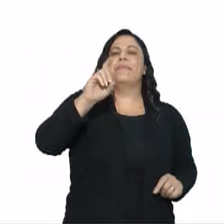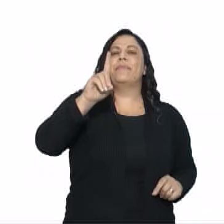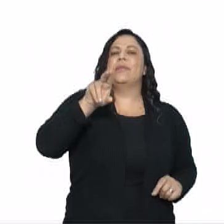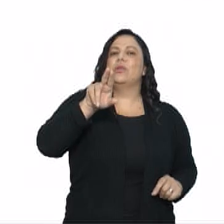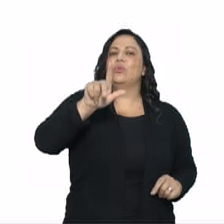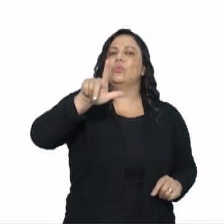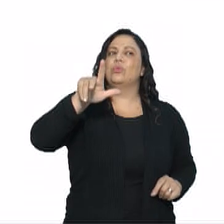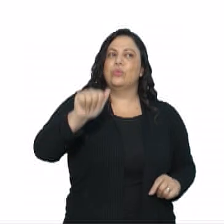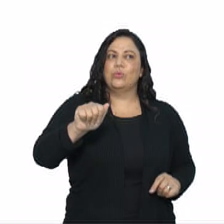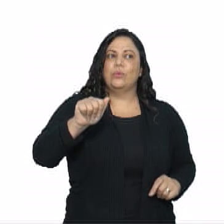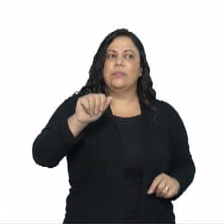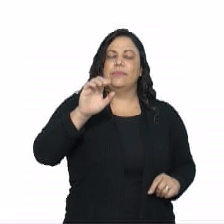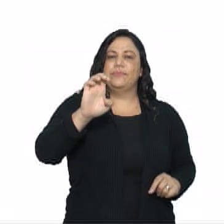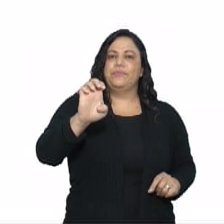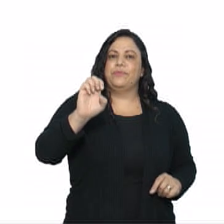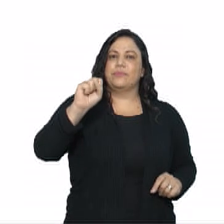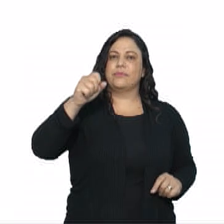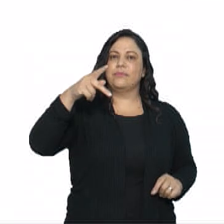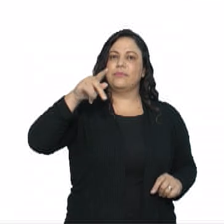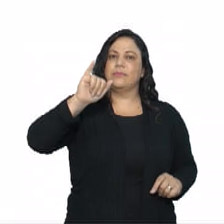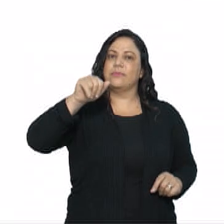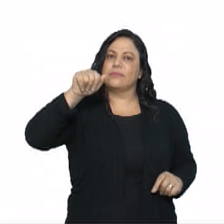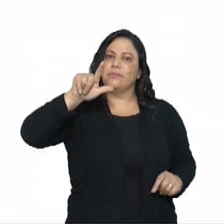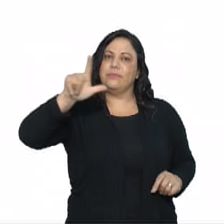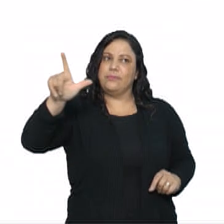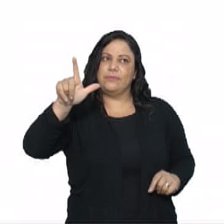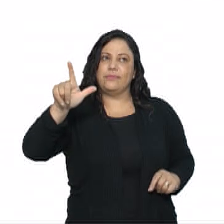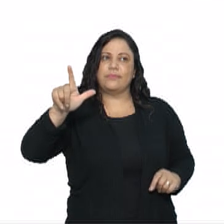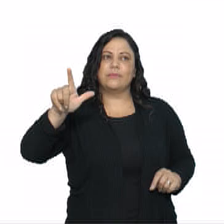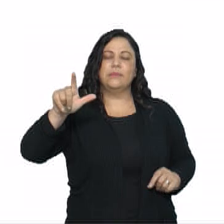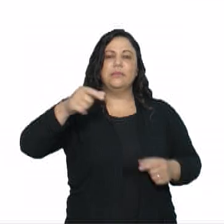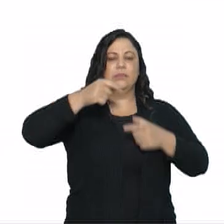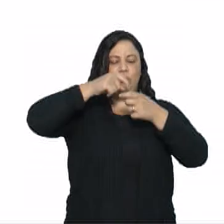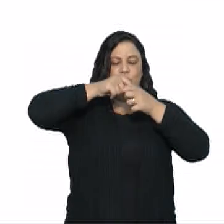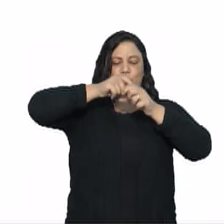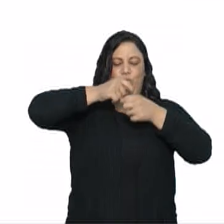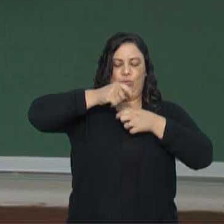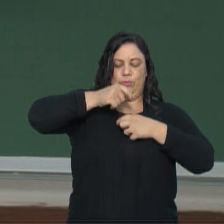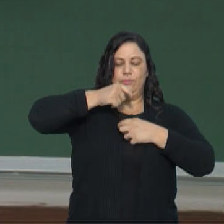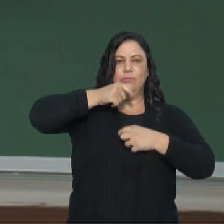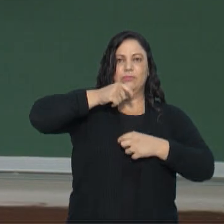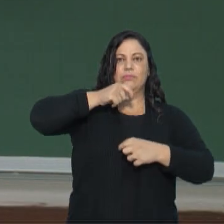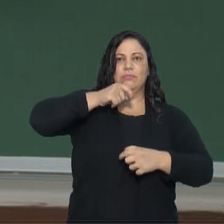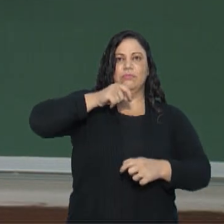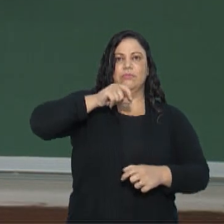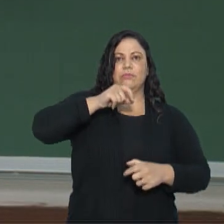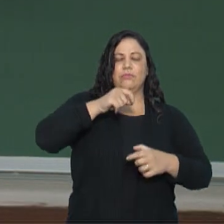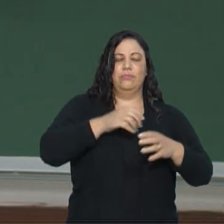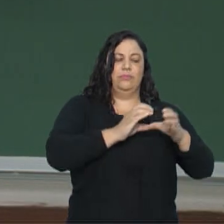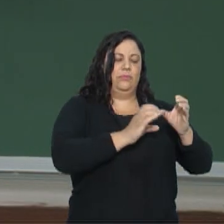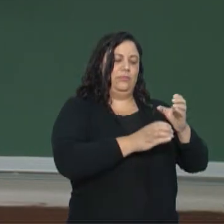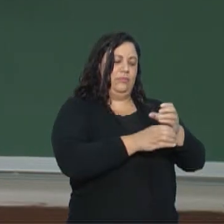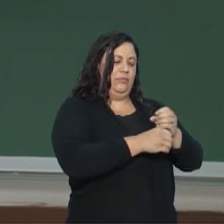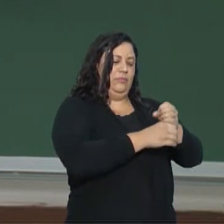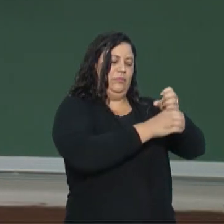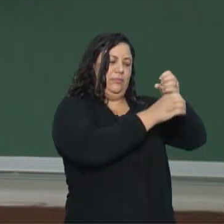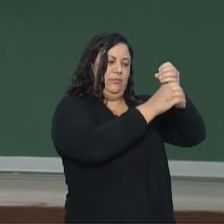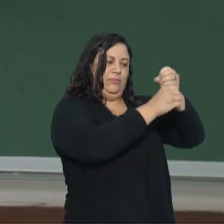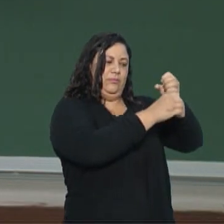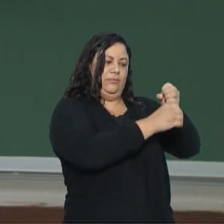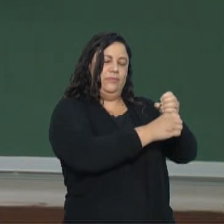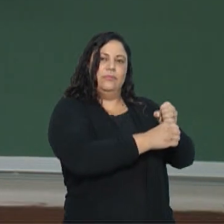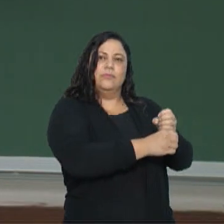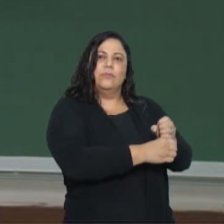é um cordão de tecido nervoso que fica situado aonde? Protegido pela coluna vertebral. Na sua